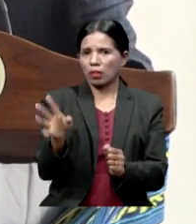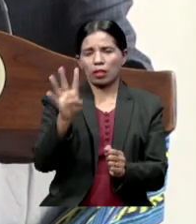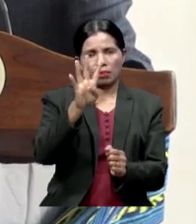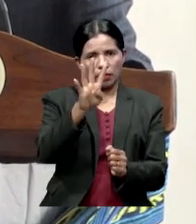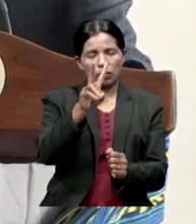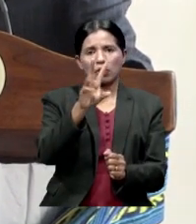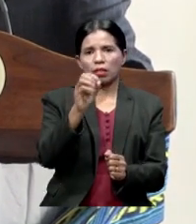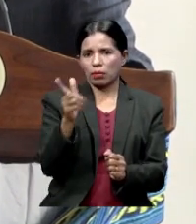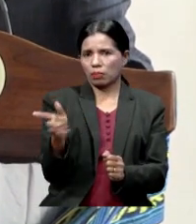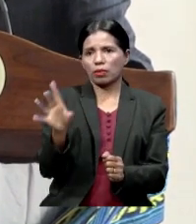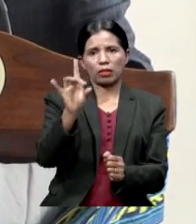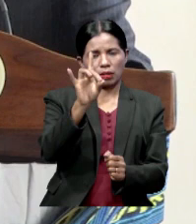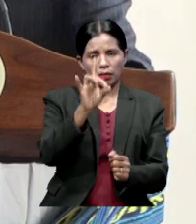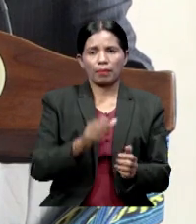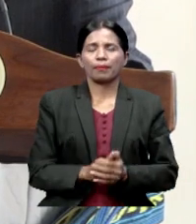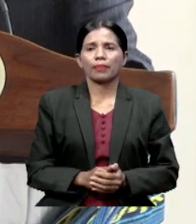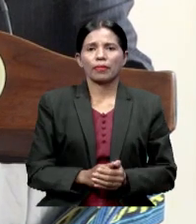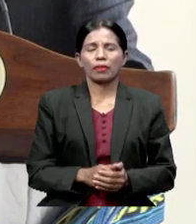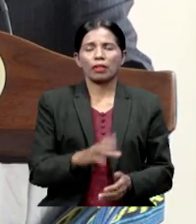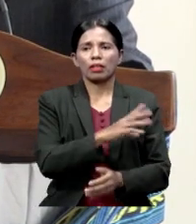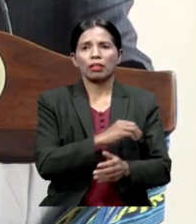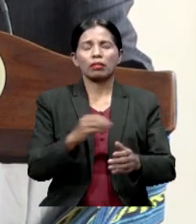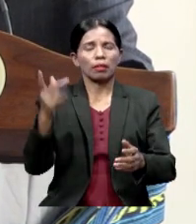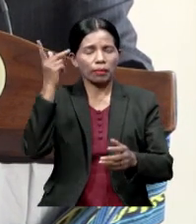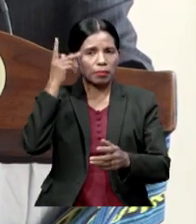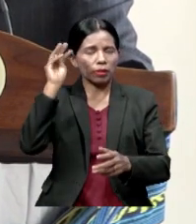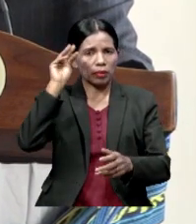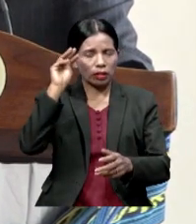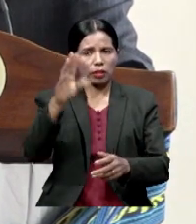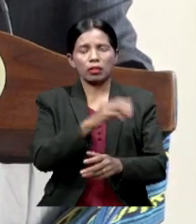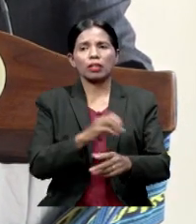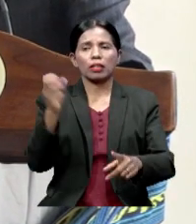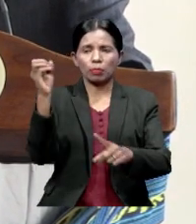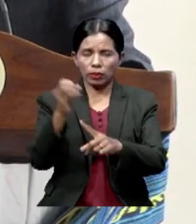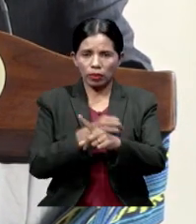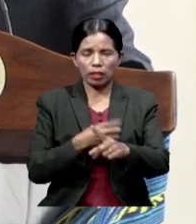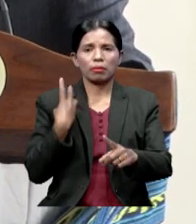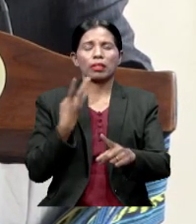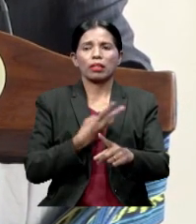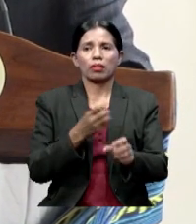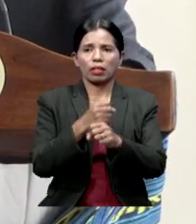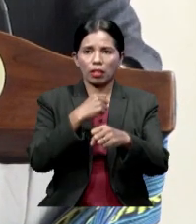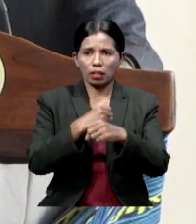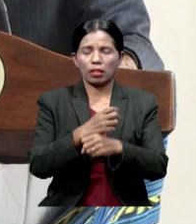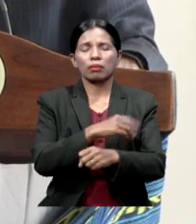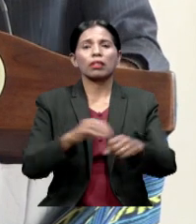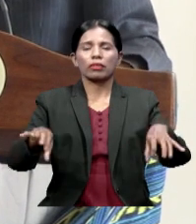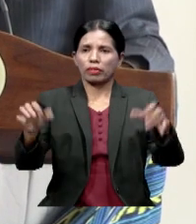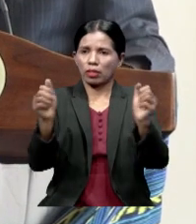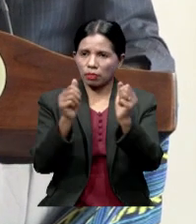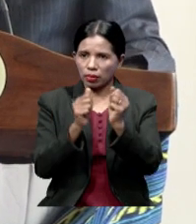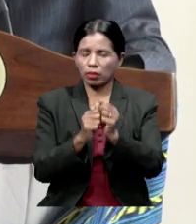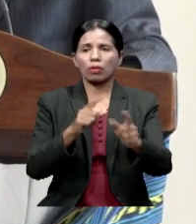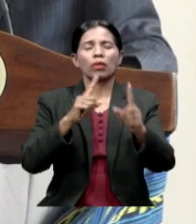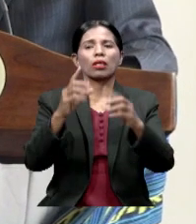2028 Por isso quero agradecer devido a oportunidade de nos receber nesta altura que ainda está a instalar